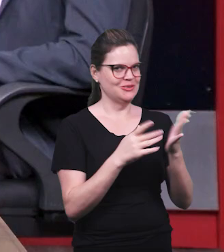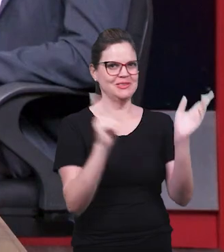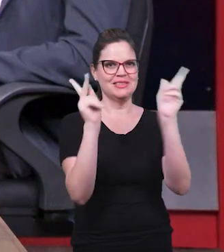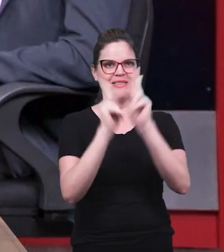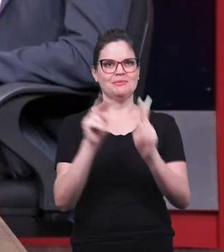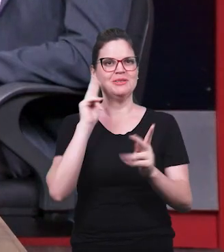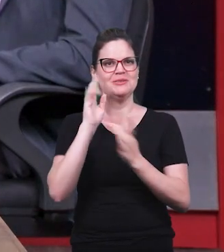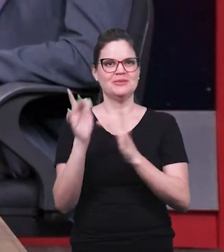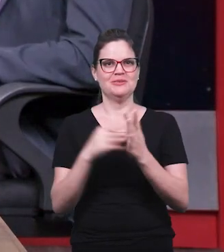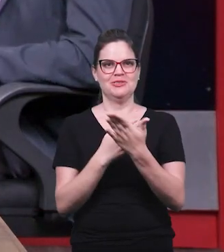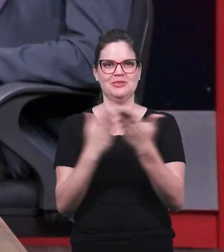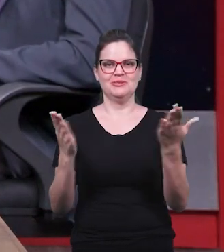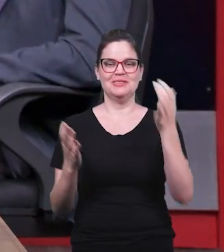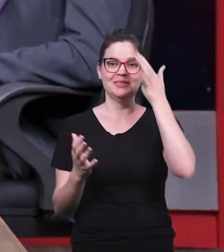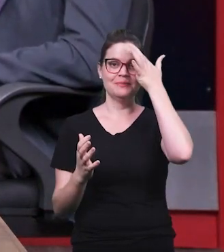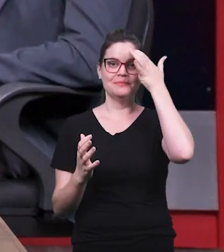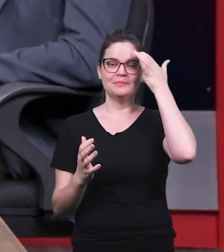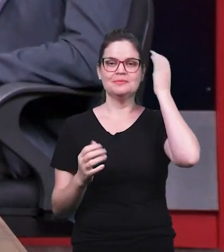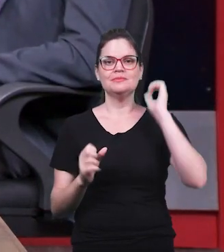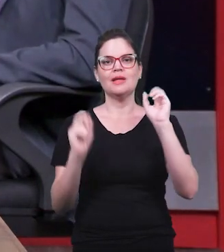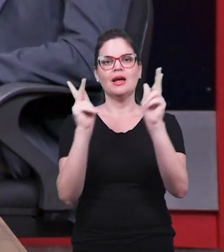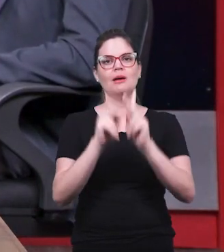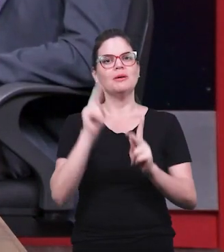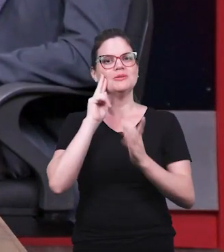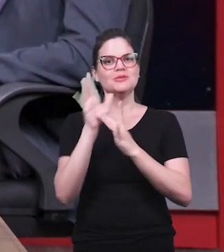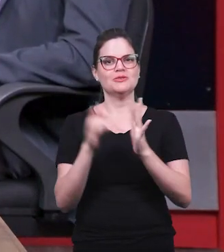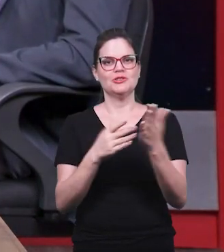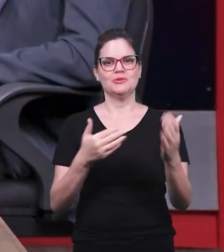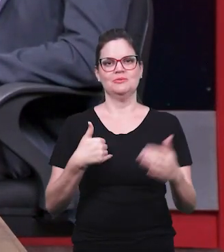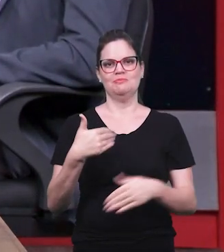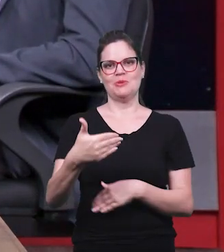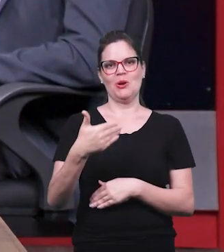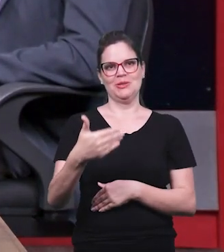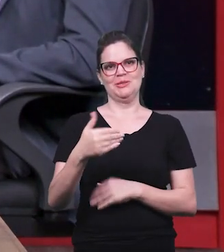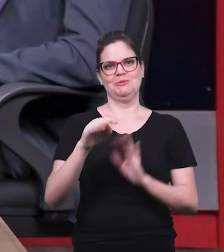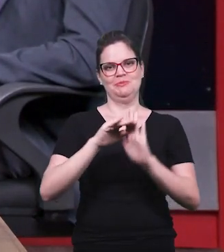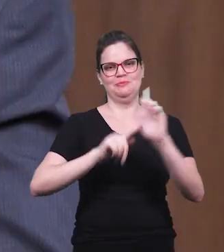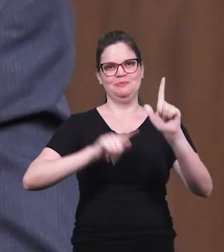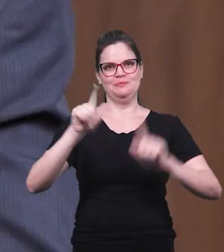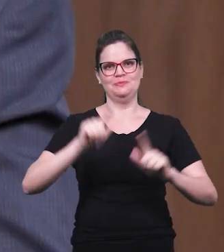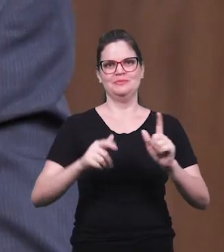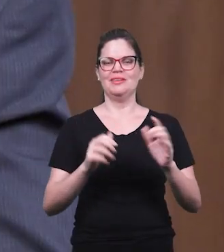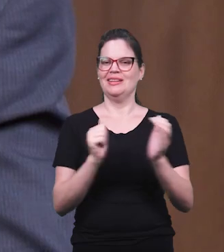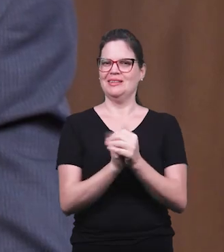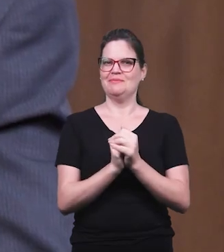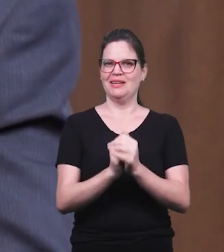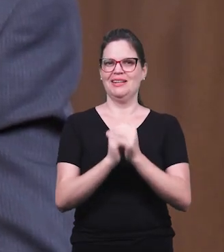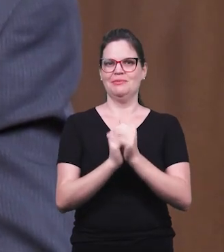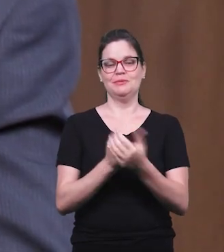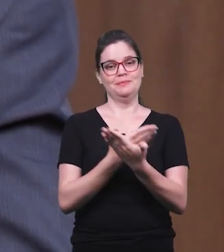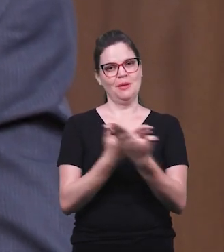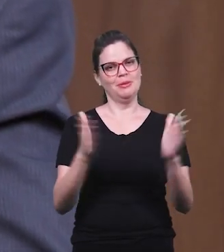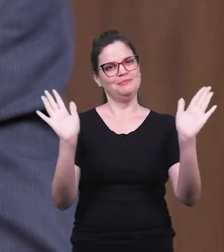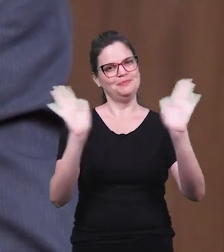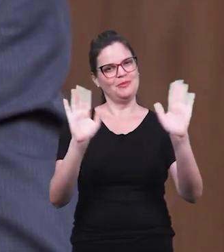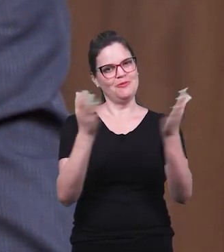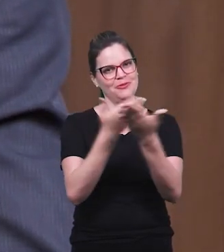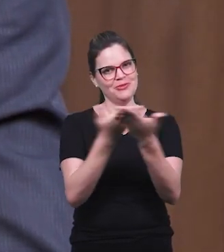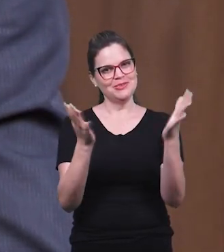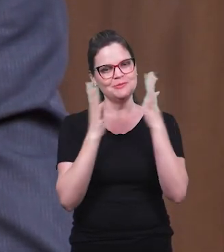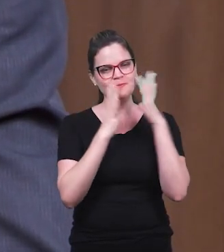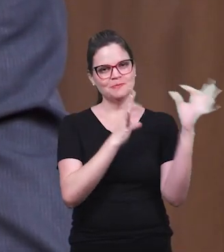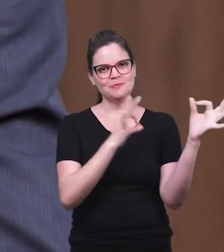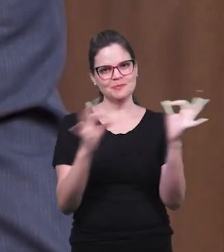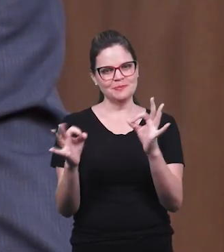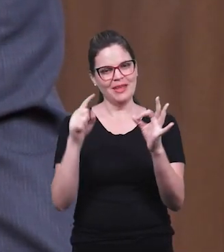Senhor. Professor Tiago, a paz do Senhor, então, até o próximo programa. Paz, Senhor. Amém. Amém. Eu quero despedir também de todos os